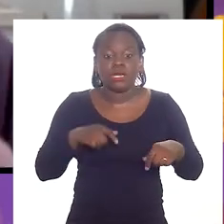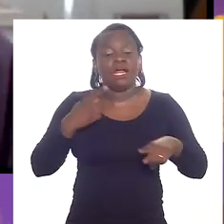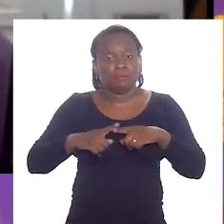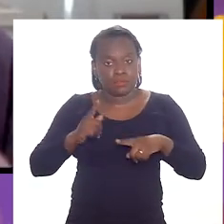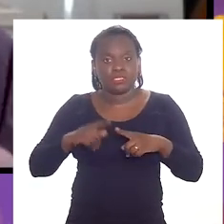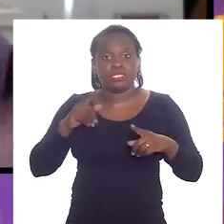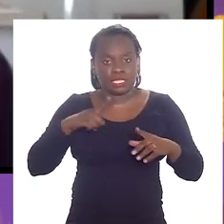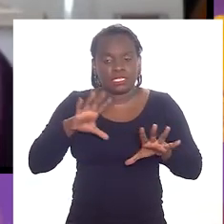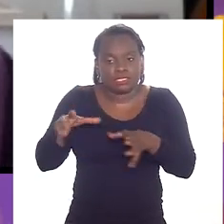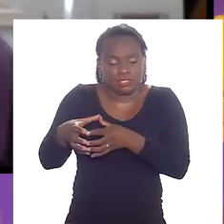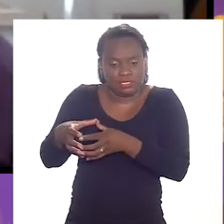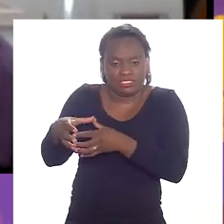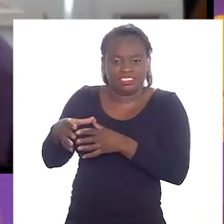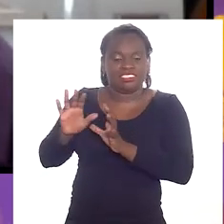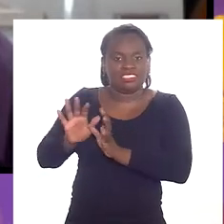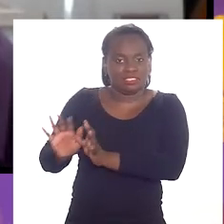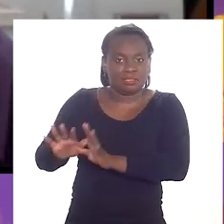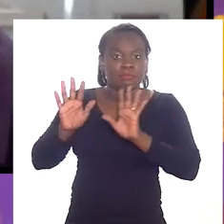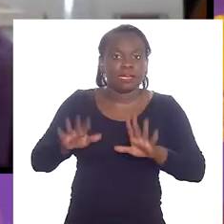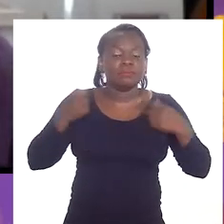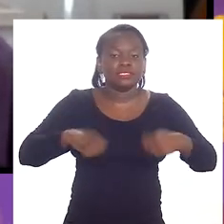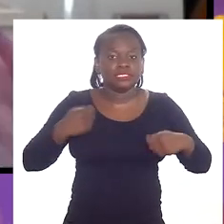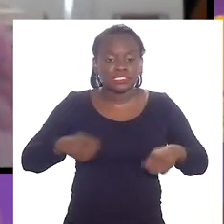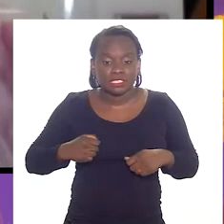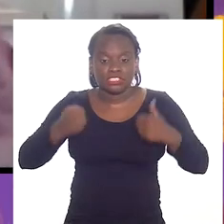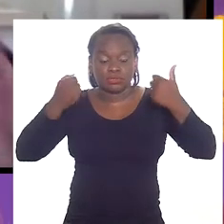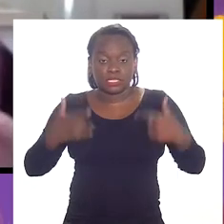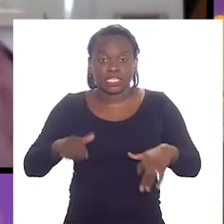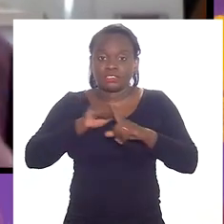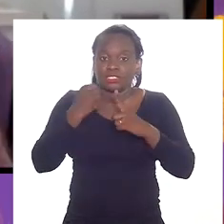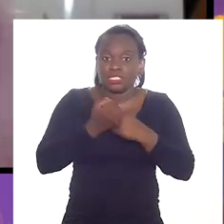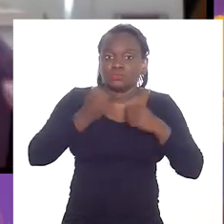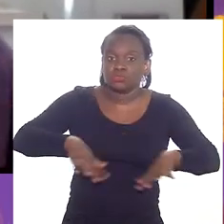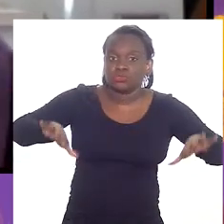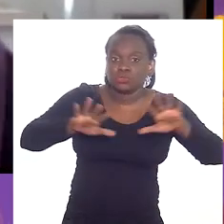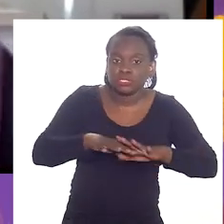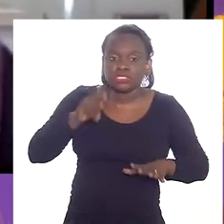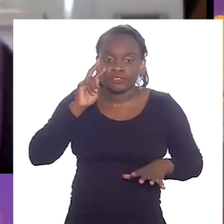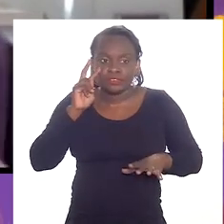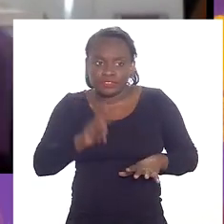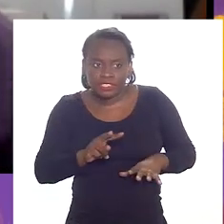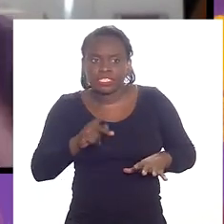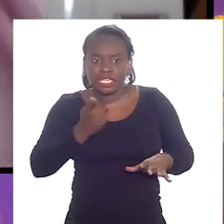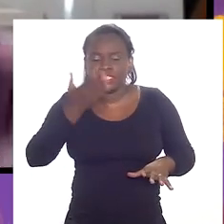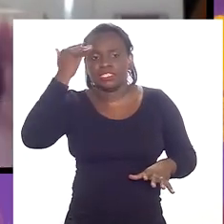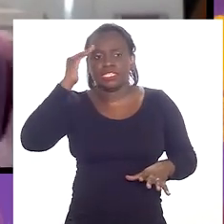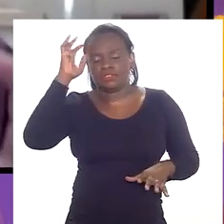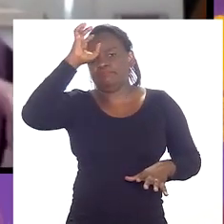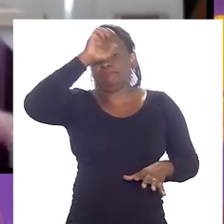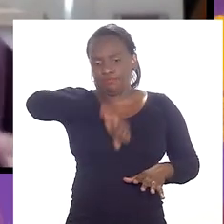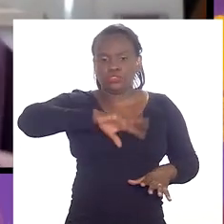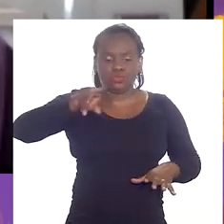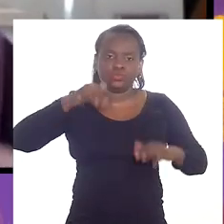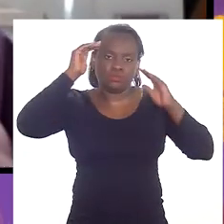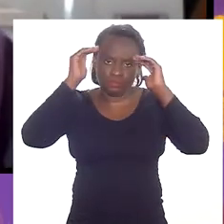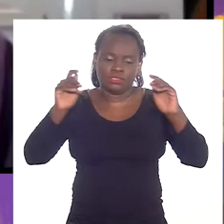ouvir a ciência, que é representada pelo Dr. Silvio Provenzano. O que o Dr. Silvio fala, eu escuto, porque a ciência em primeiro